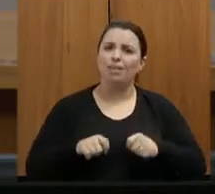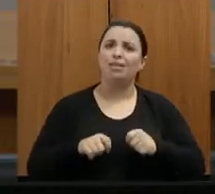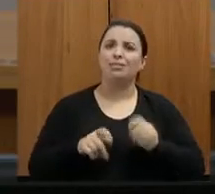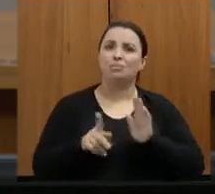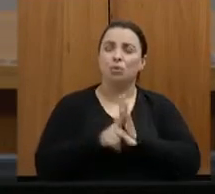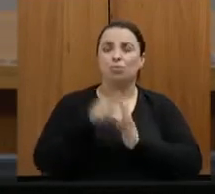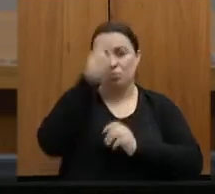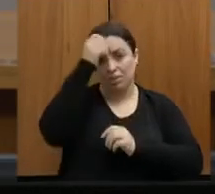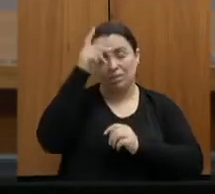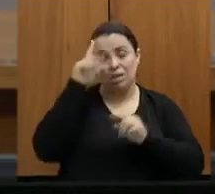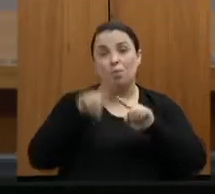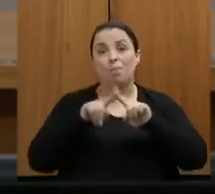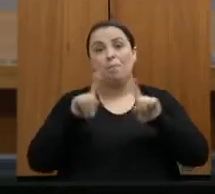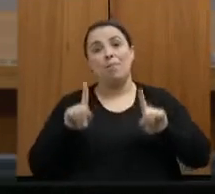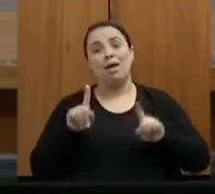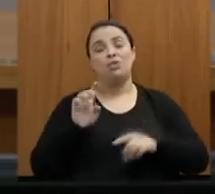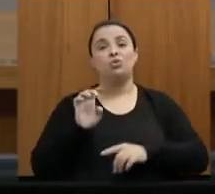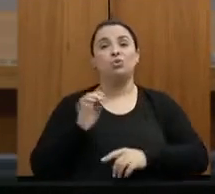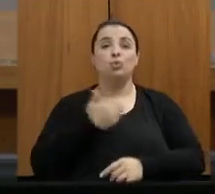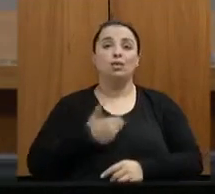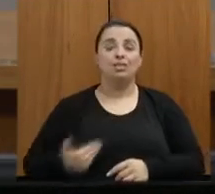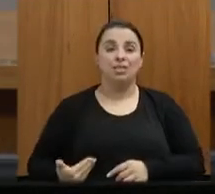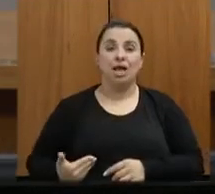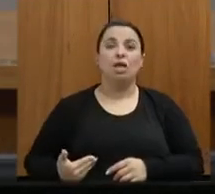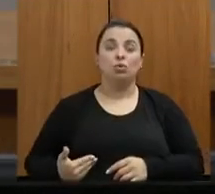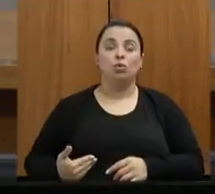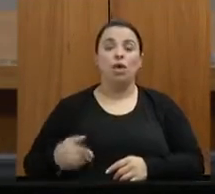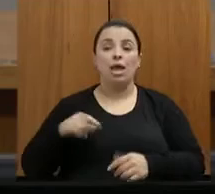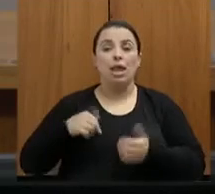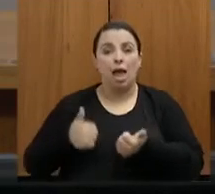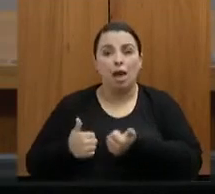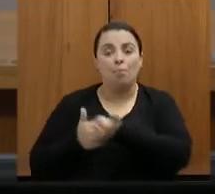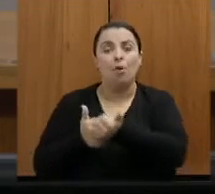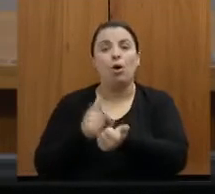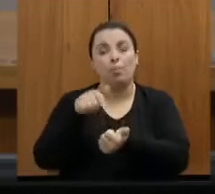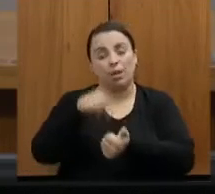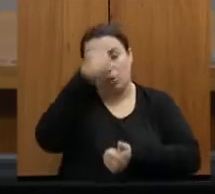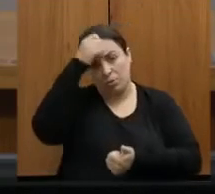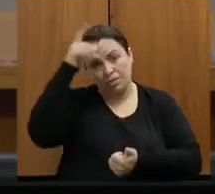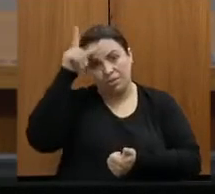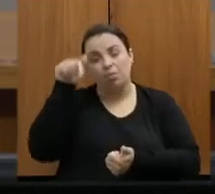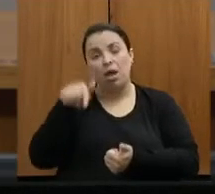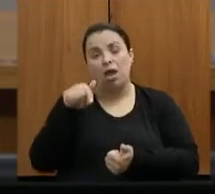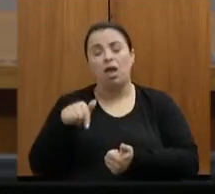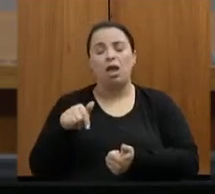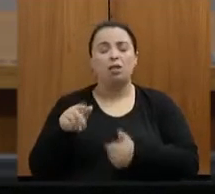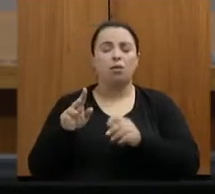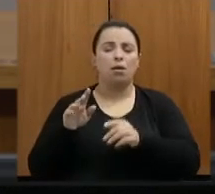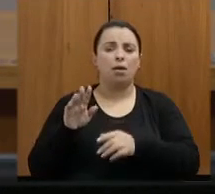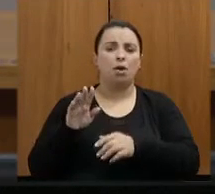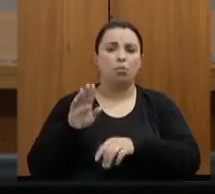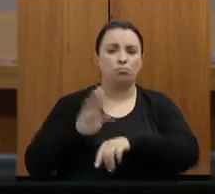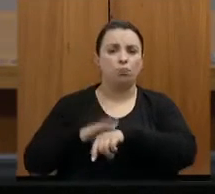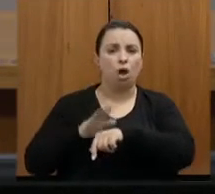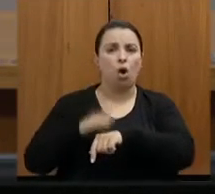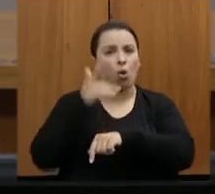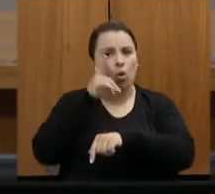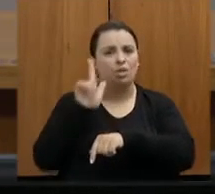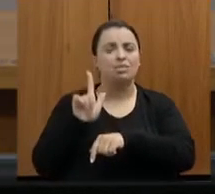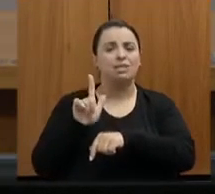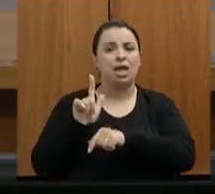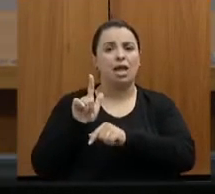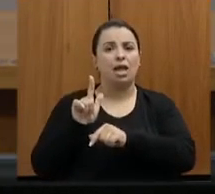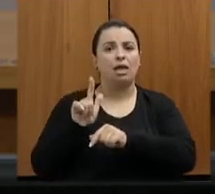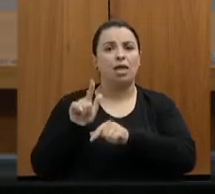mas o Estado tem como competência e obrigação apoiar para que esses municípios possam exercer a